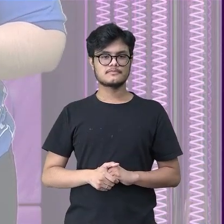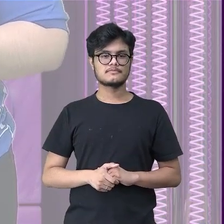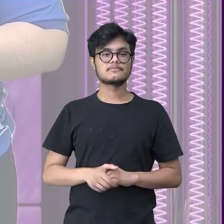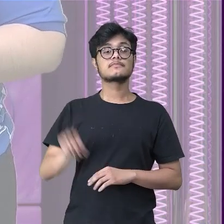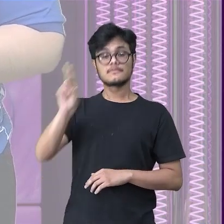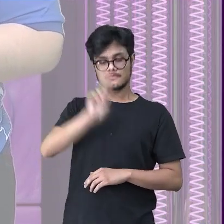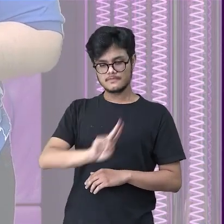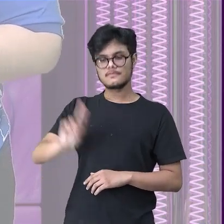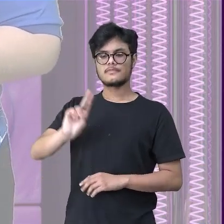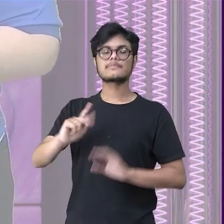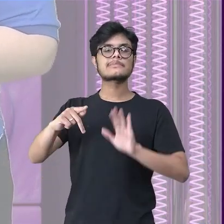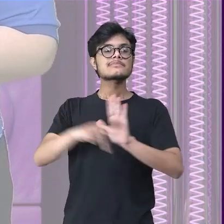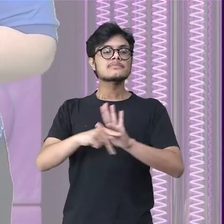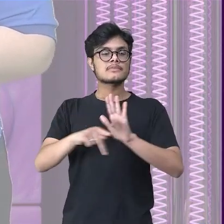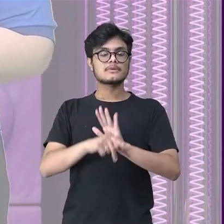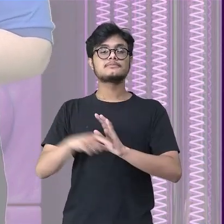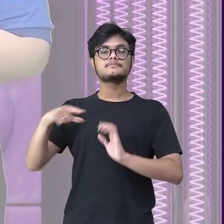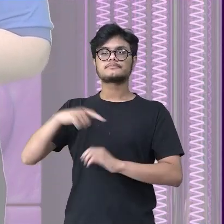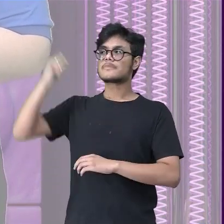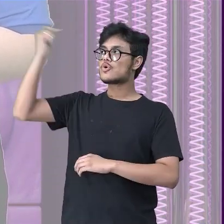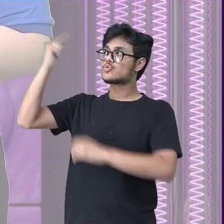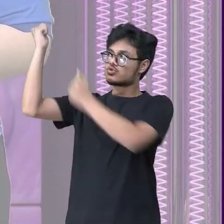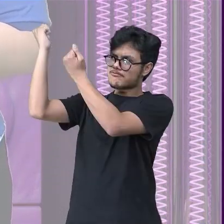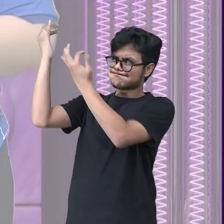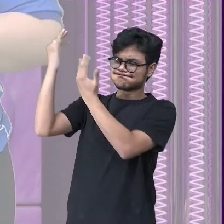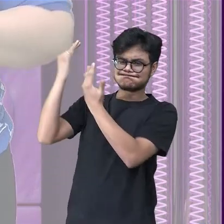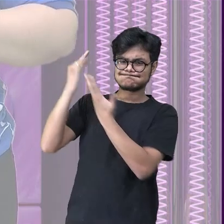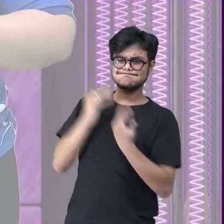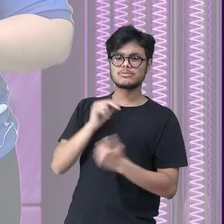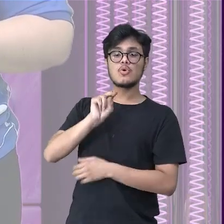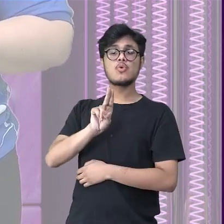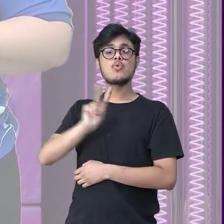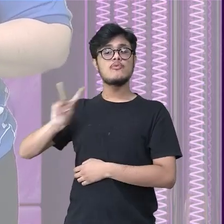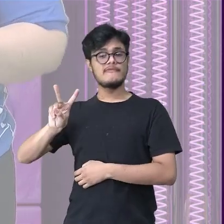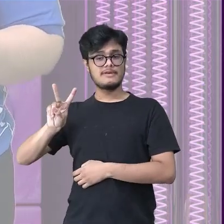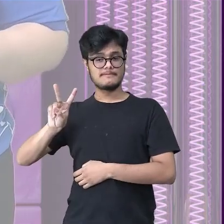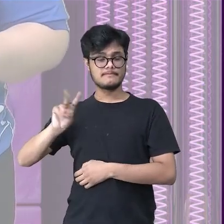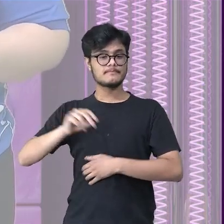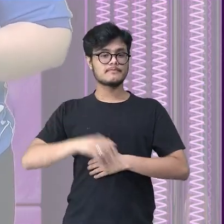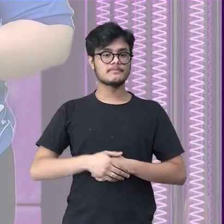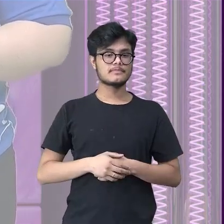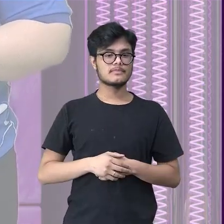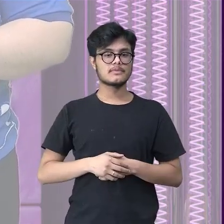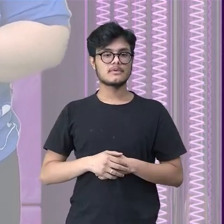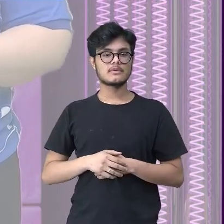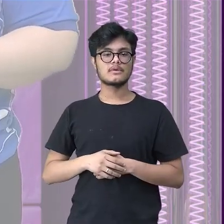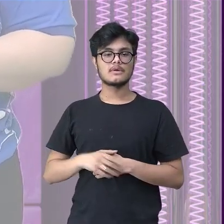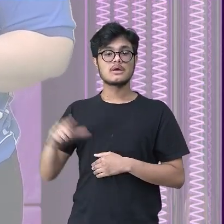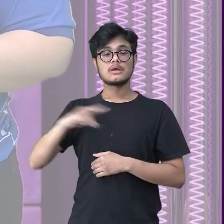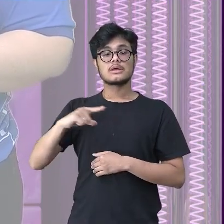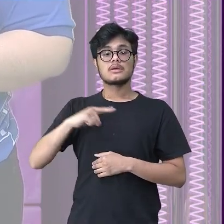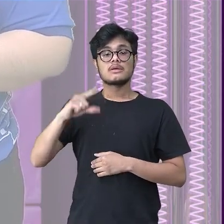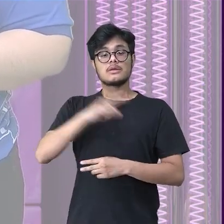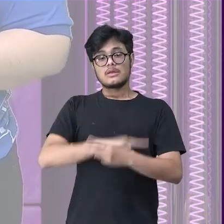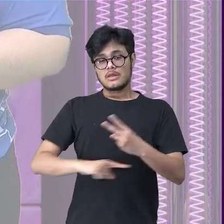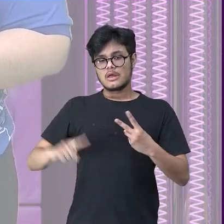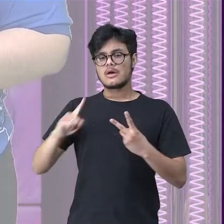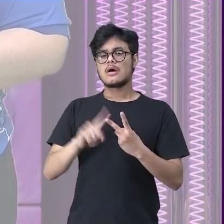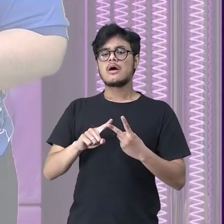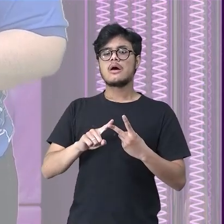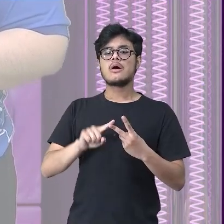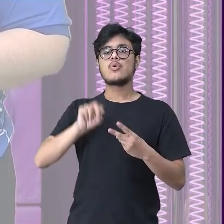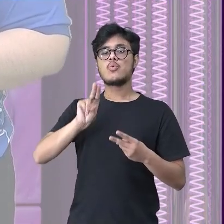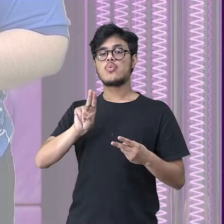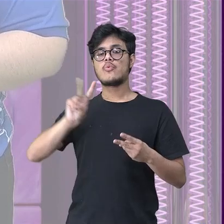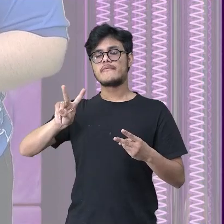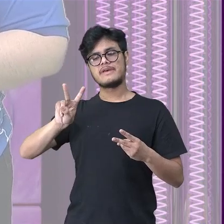o nanômetro para medir as radiações, né? A radiação ultravioleta. Também tem aqui outra radiação que a